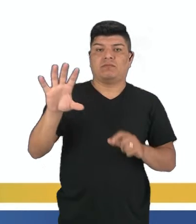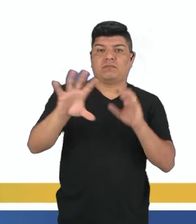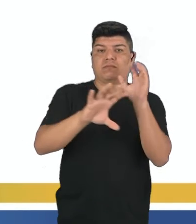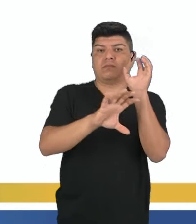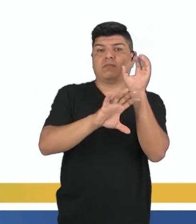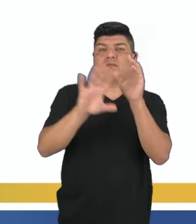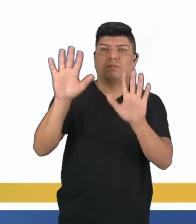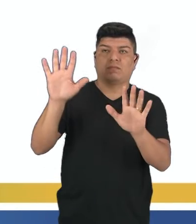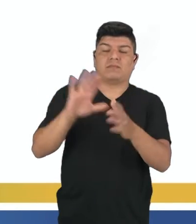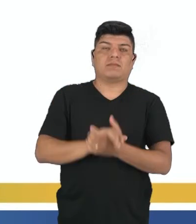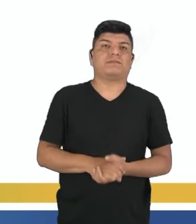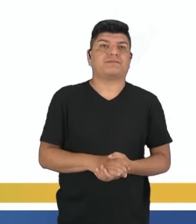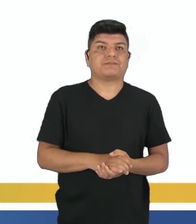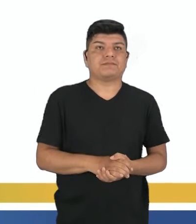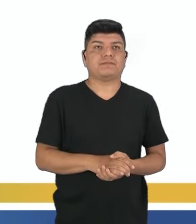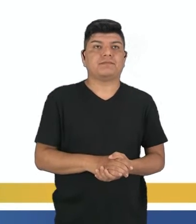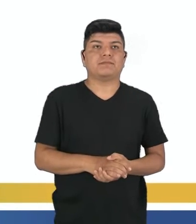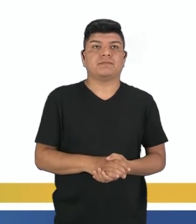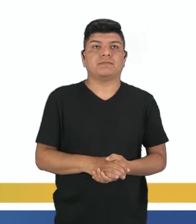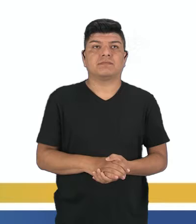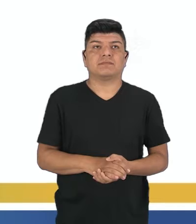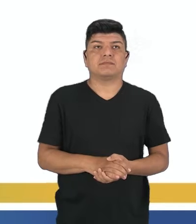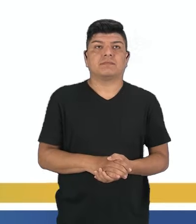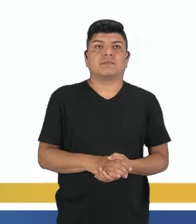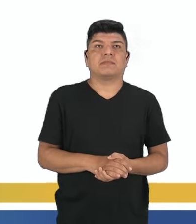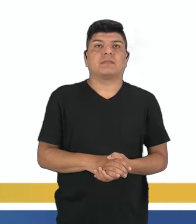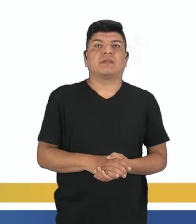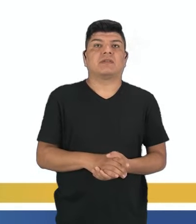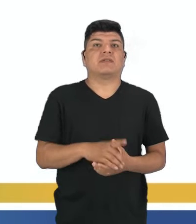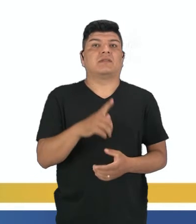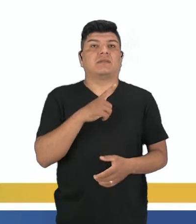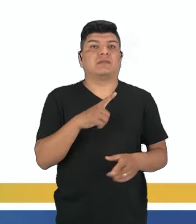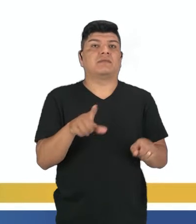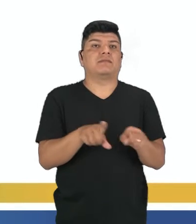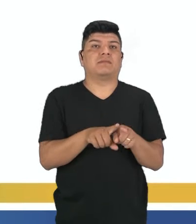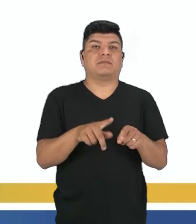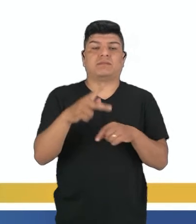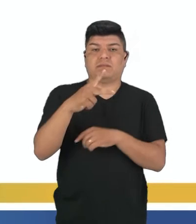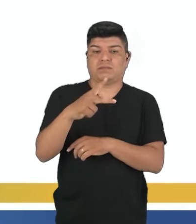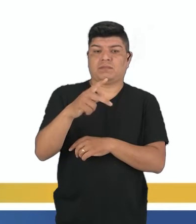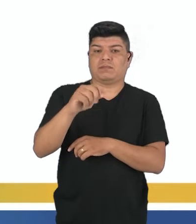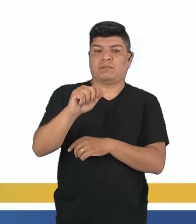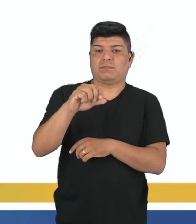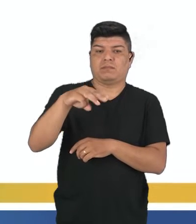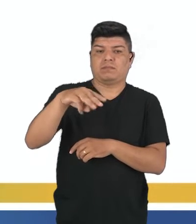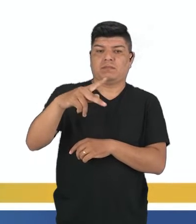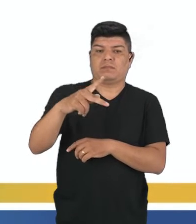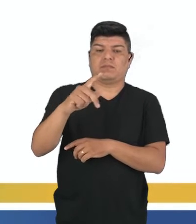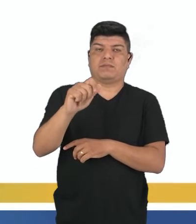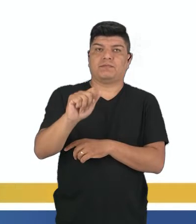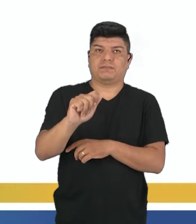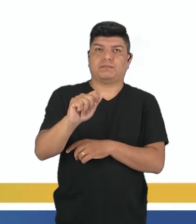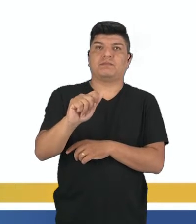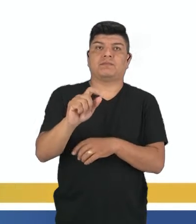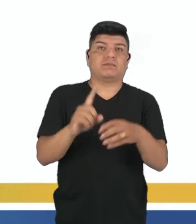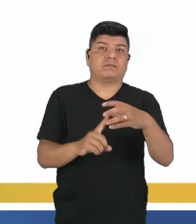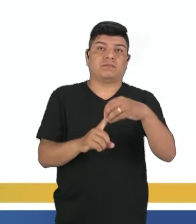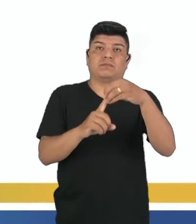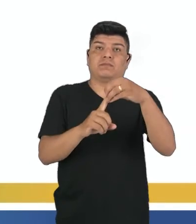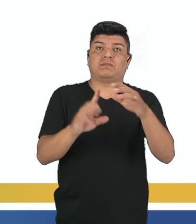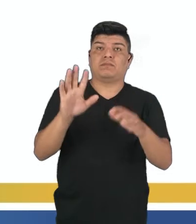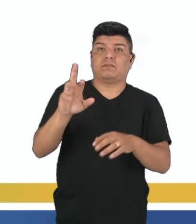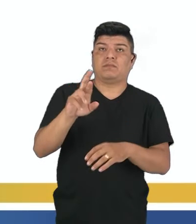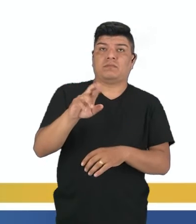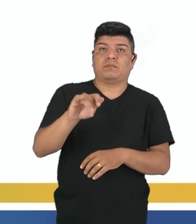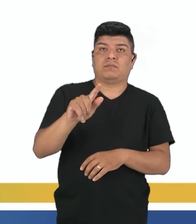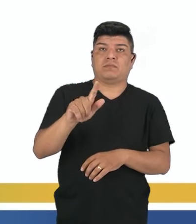Cerrado. Bom, nós temos também o Pampa. Esse bioma ele é exclusivo, né? Ele fica restrito ao Rio Grande do